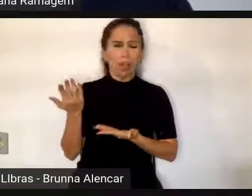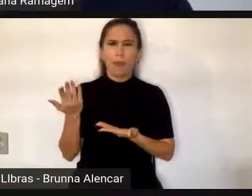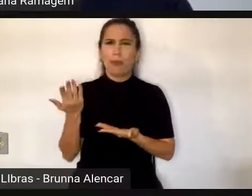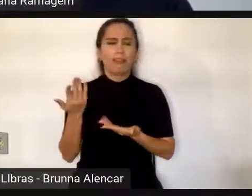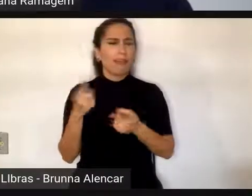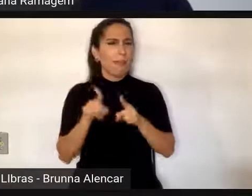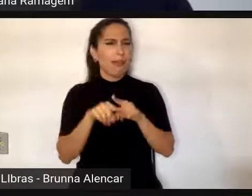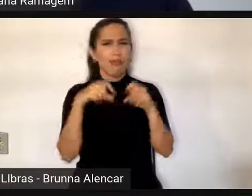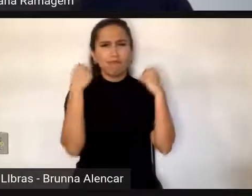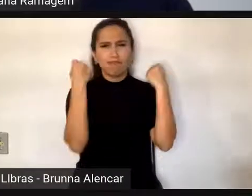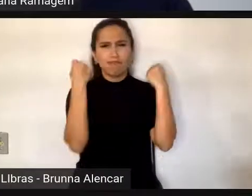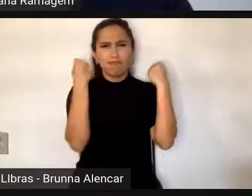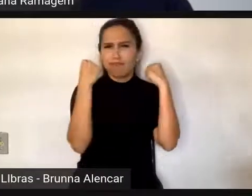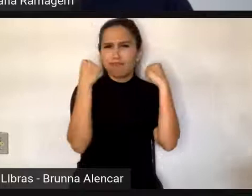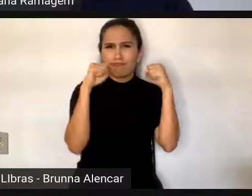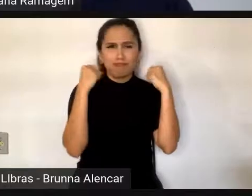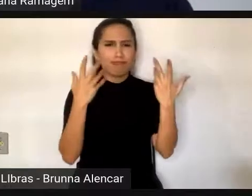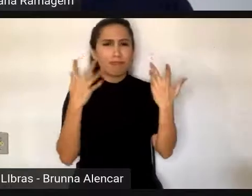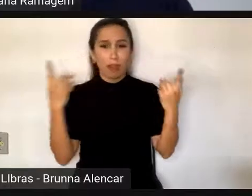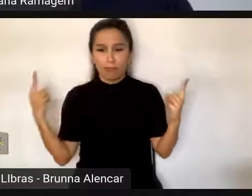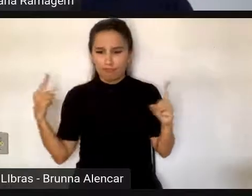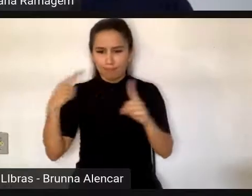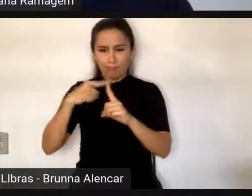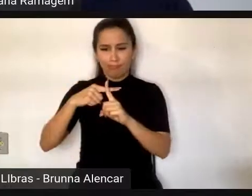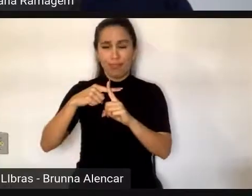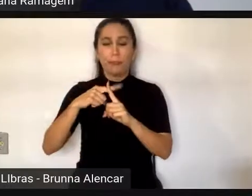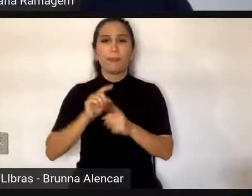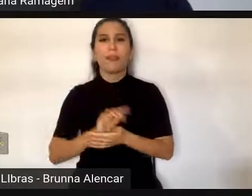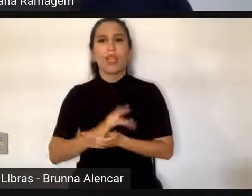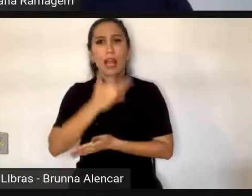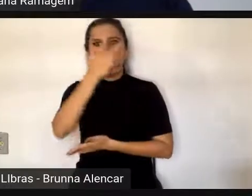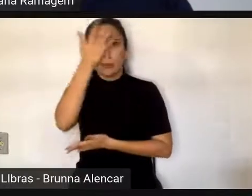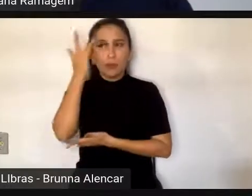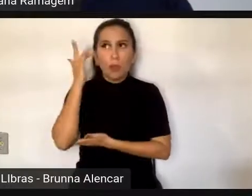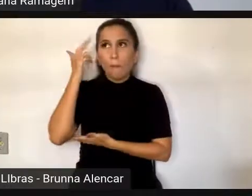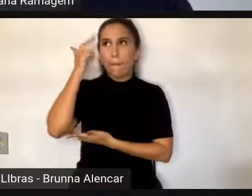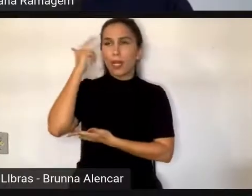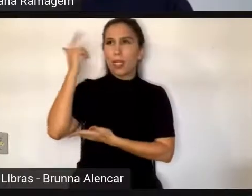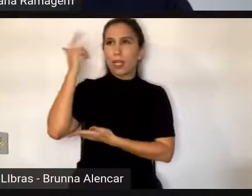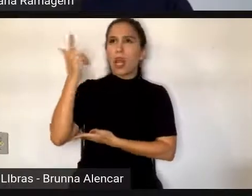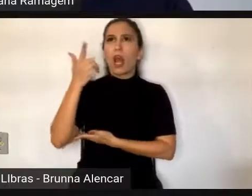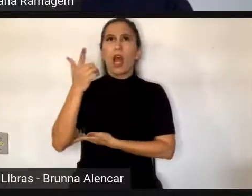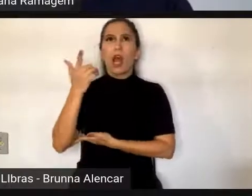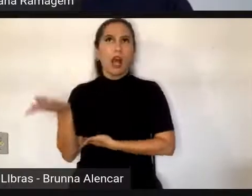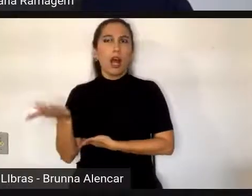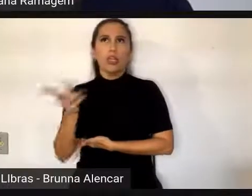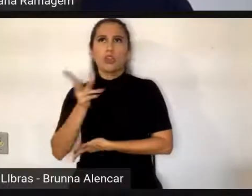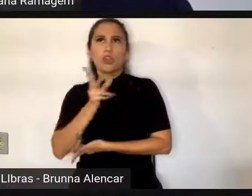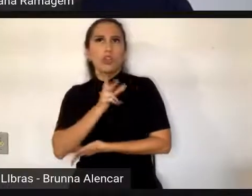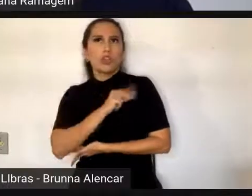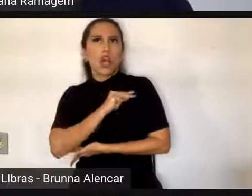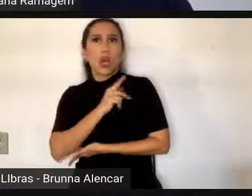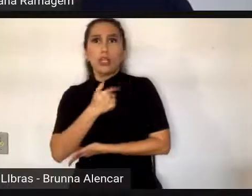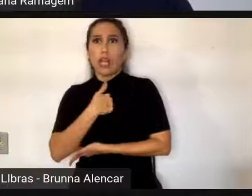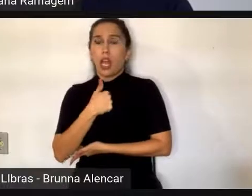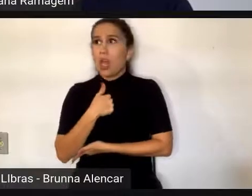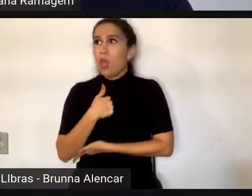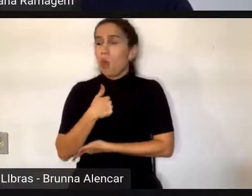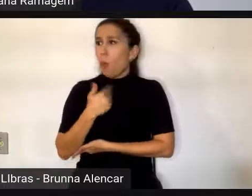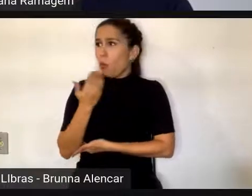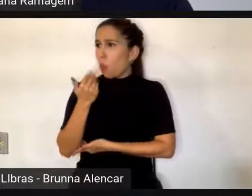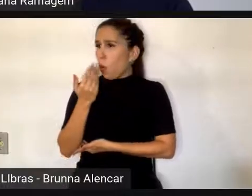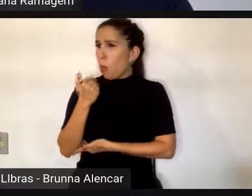gente percebe? As pessoas têm aquela sensação de que, nossa, só vai valer eu me alimento muito, muito